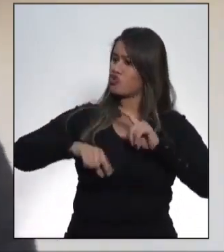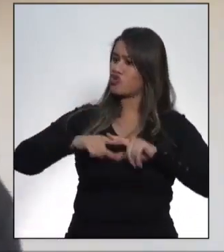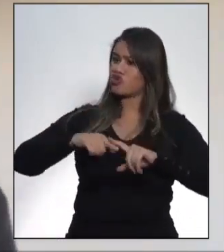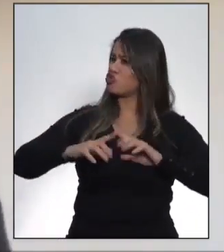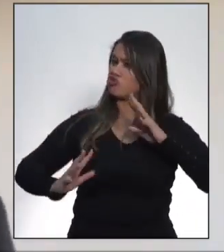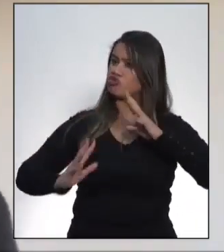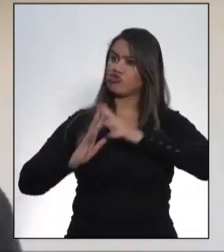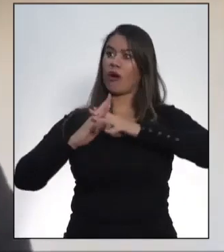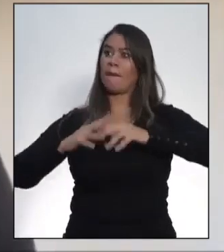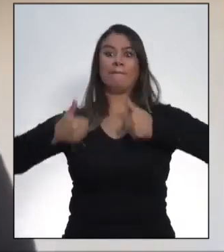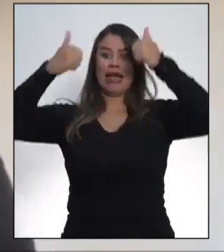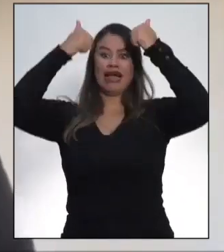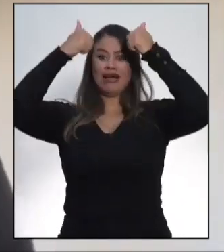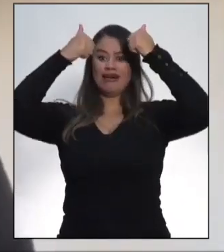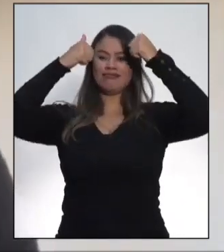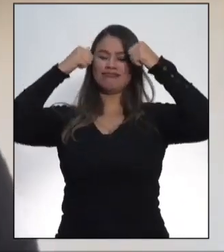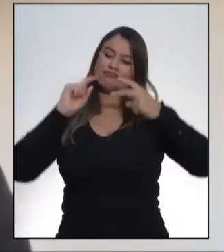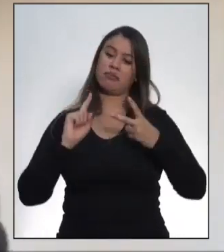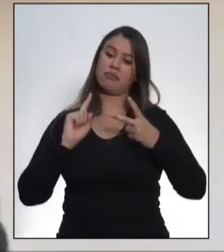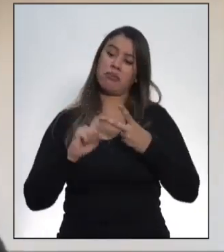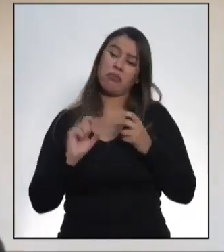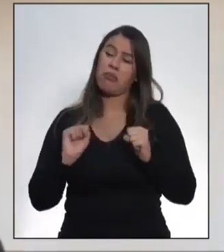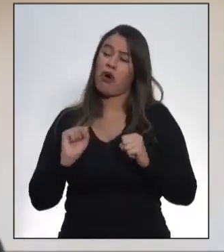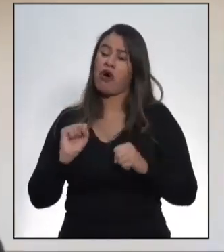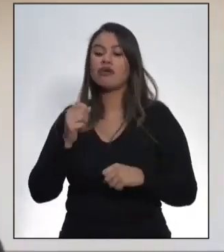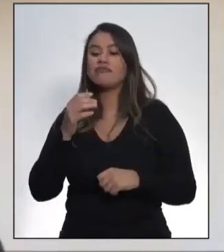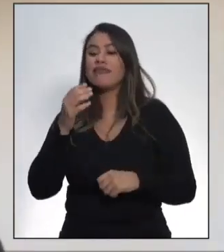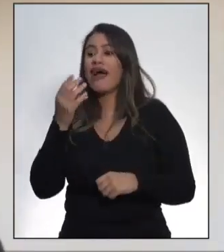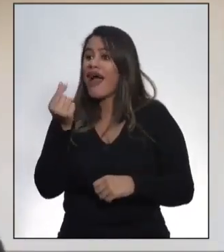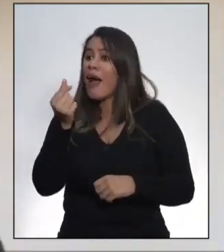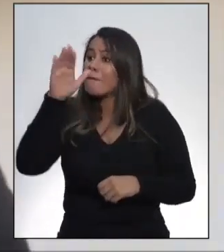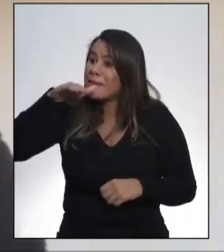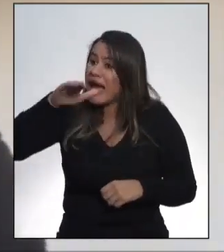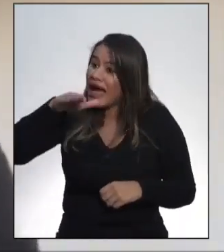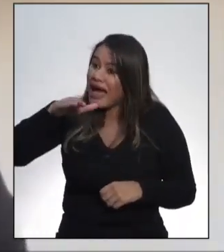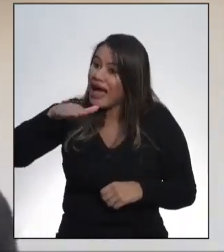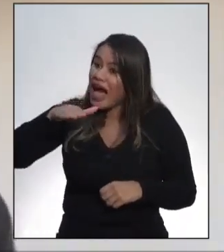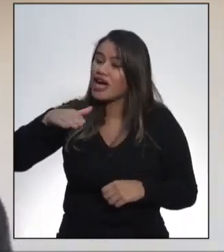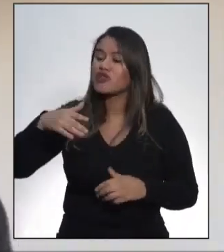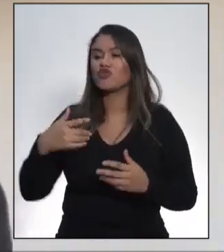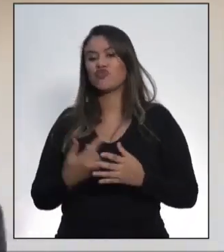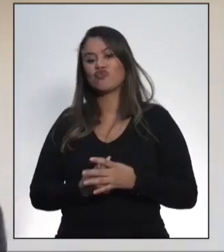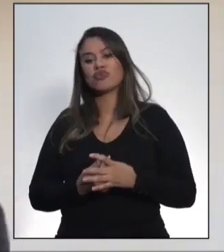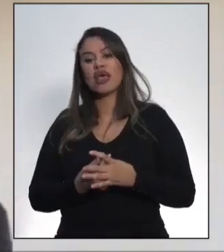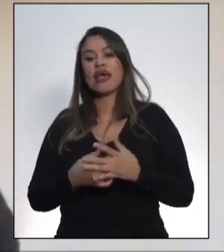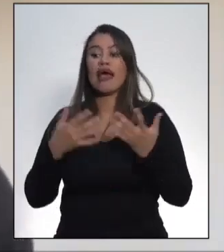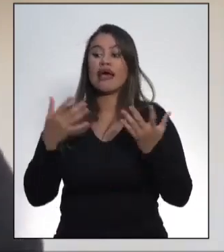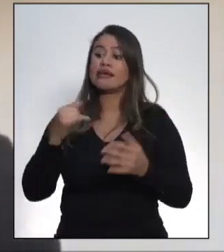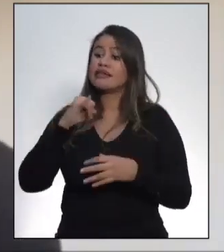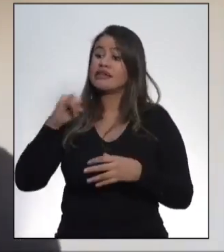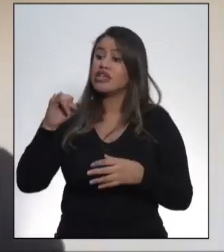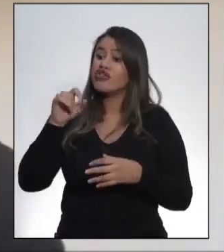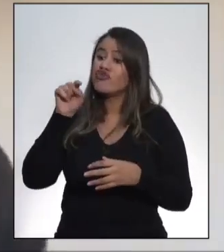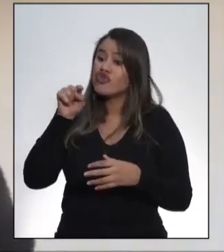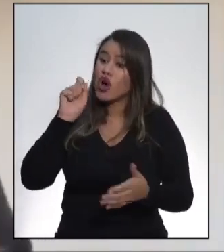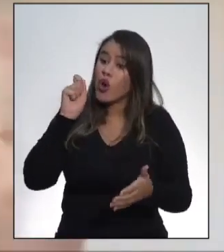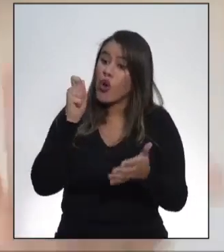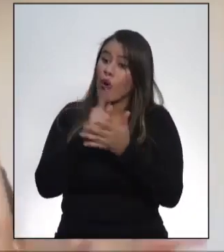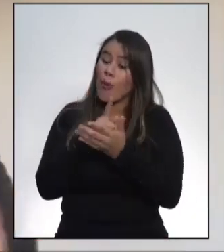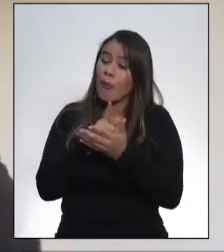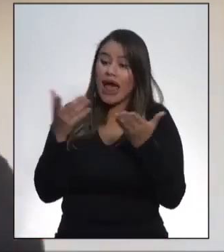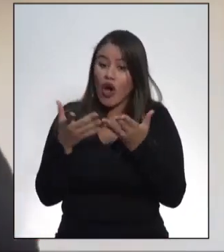pode comunicar que o nosso produto e serviço está com desconto. A gente pode comunicar que se comprando agora, você leva